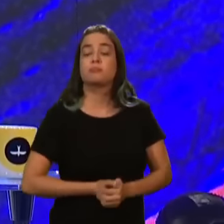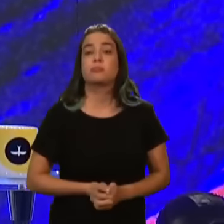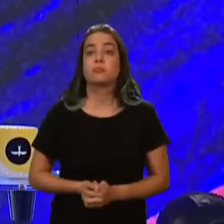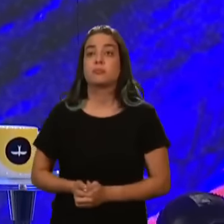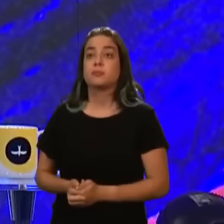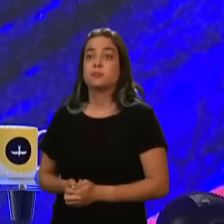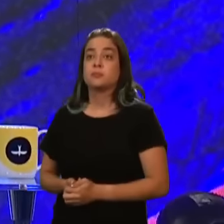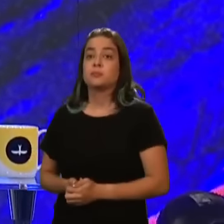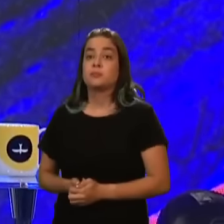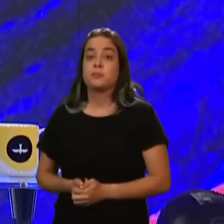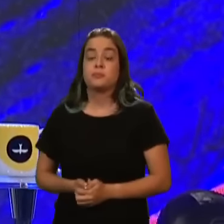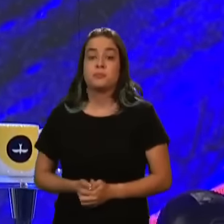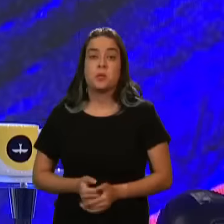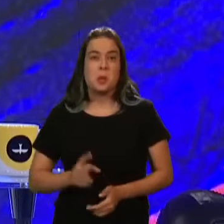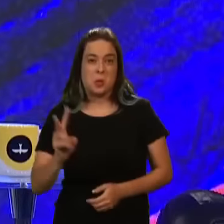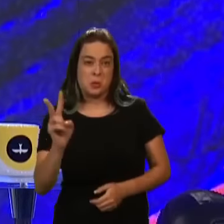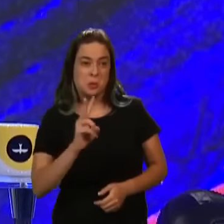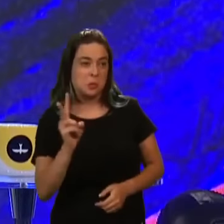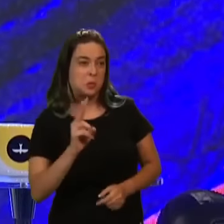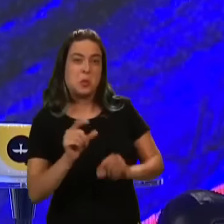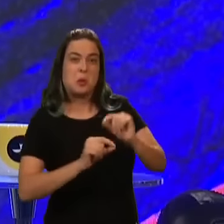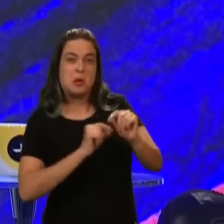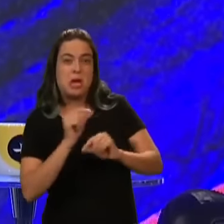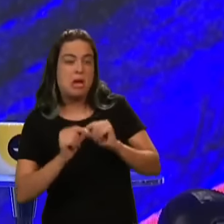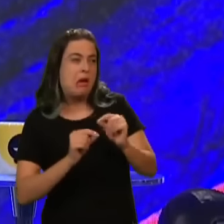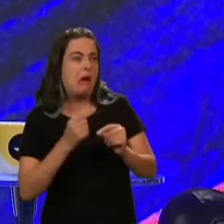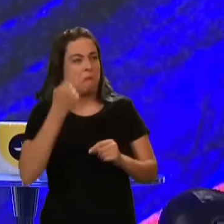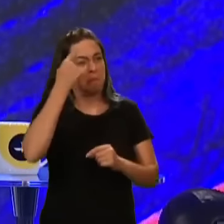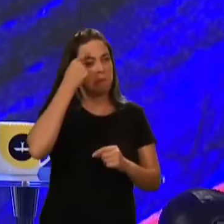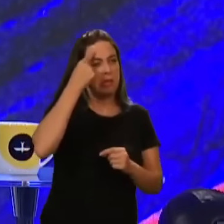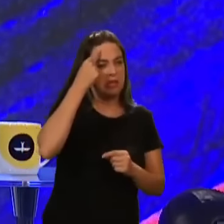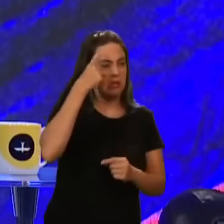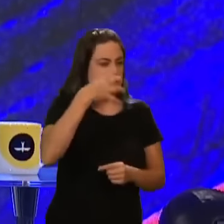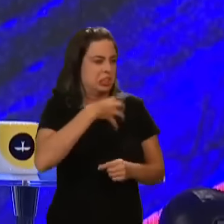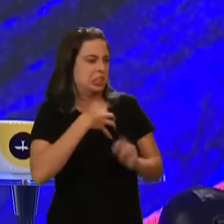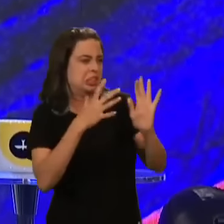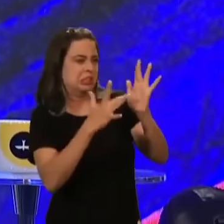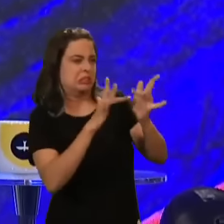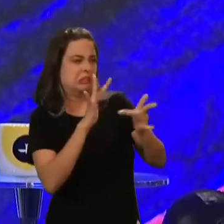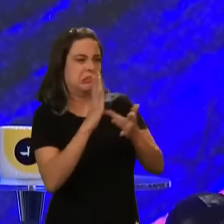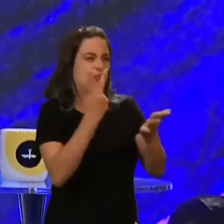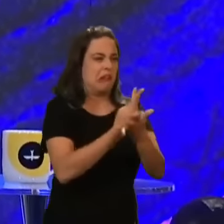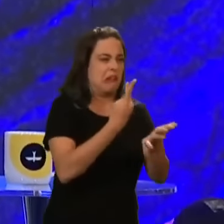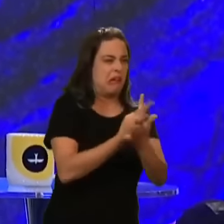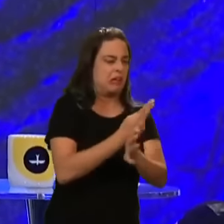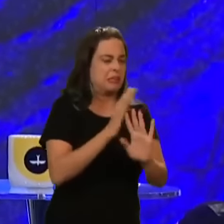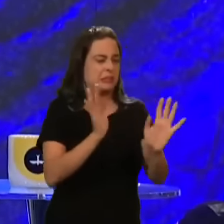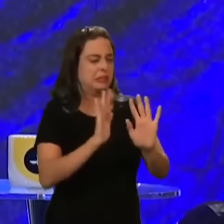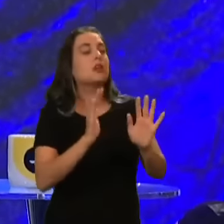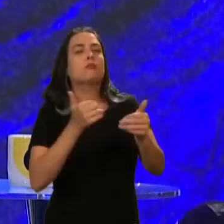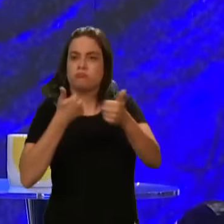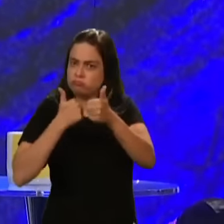Vou repetir. Eles não se importaram de jogar o jogo da maneira que Jesus queria.